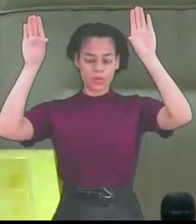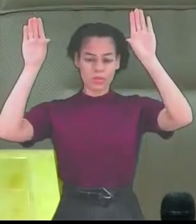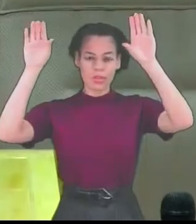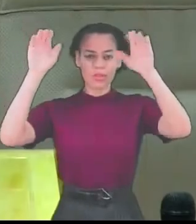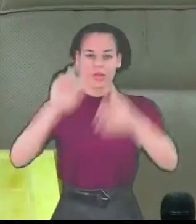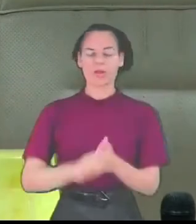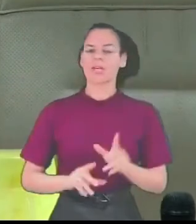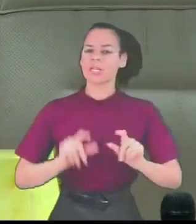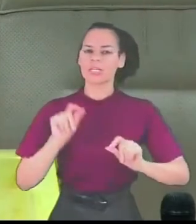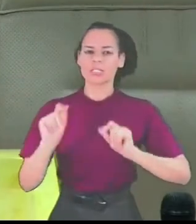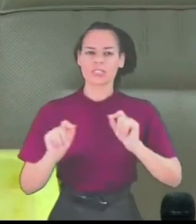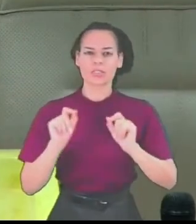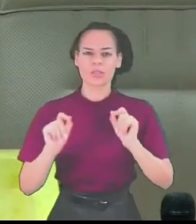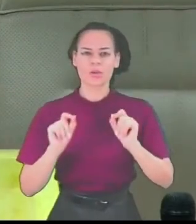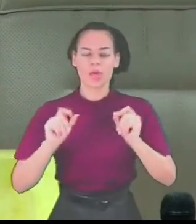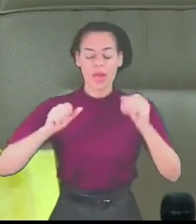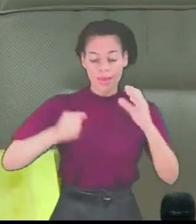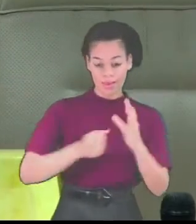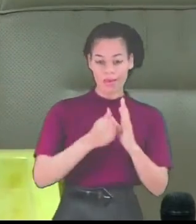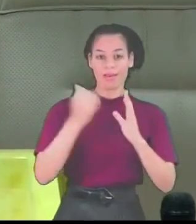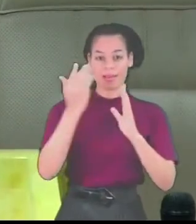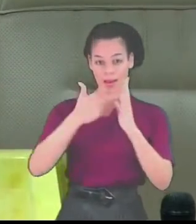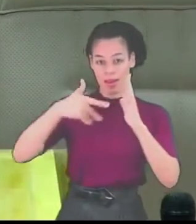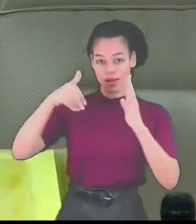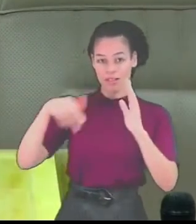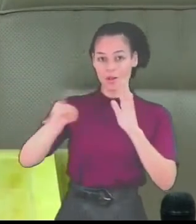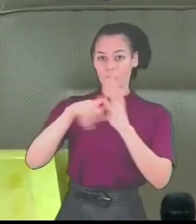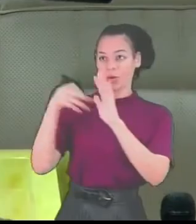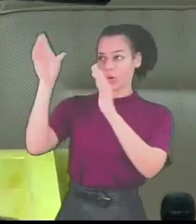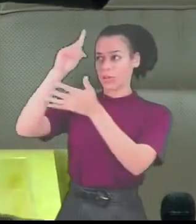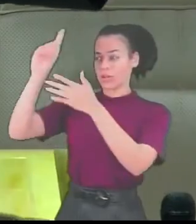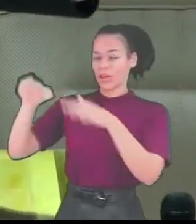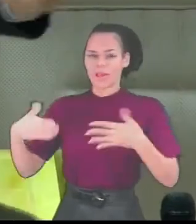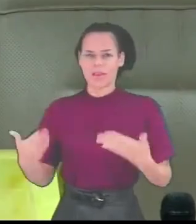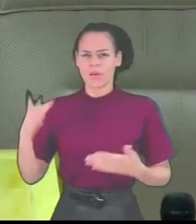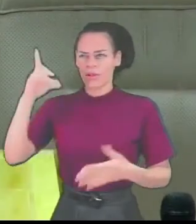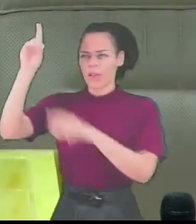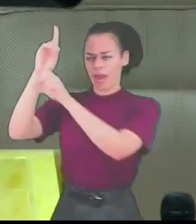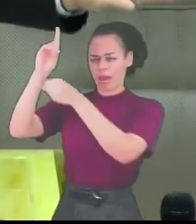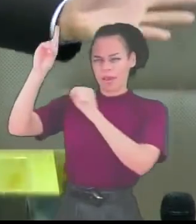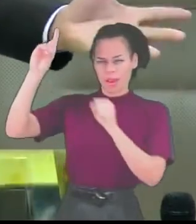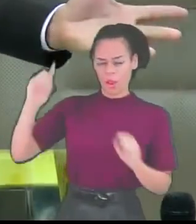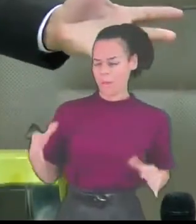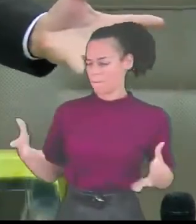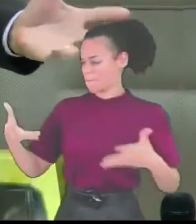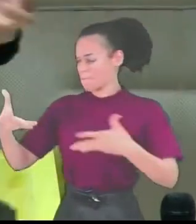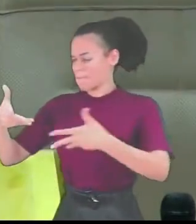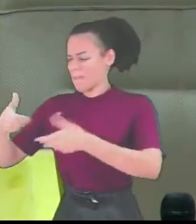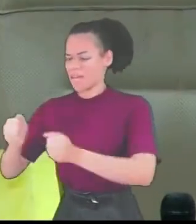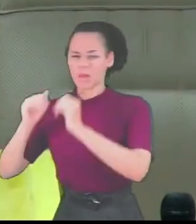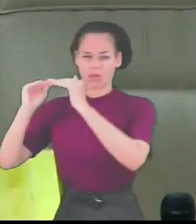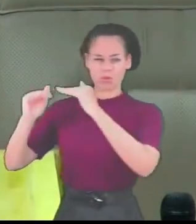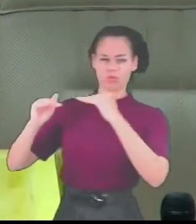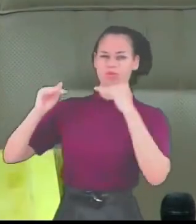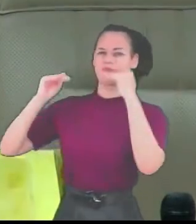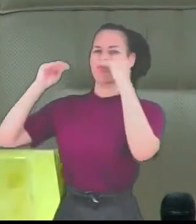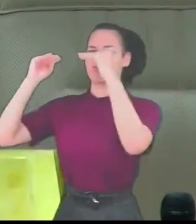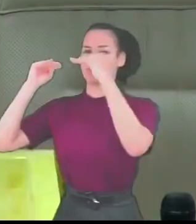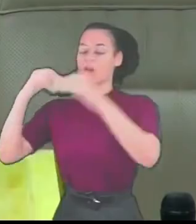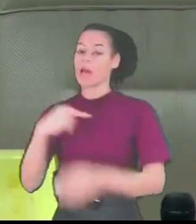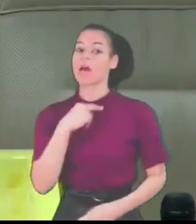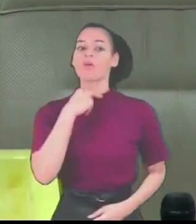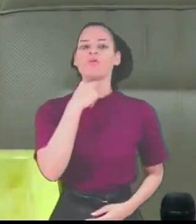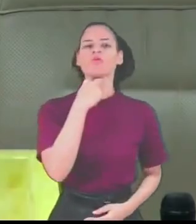parte dos atributos de Deus então ele é grande magnífico excelente a sua